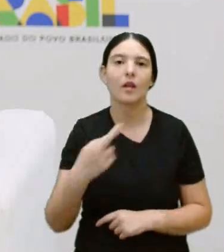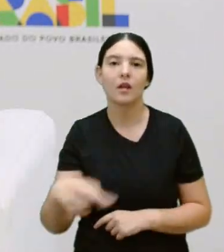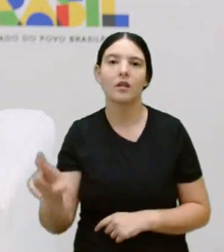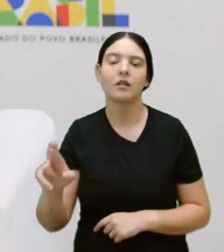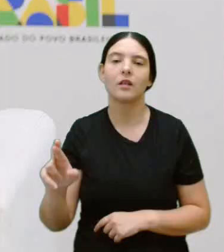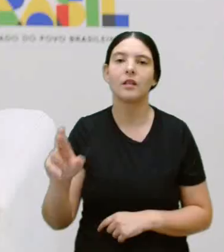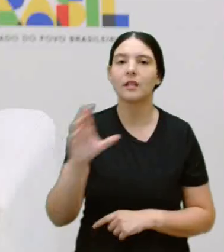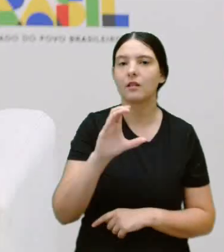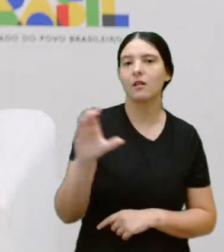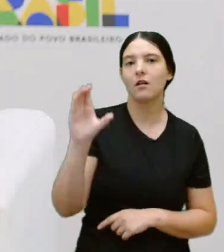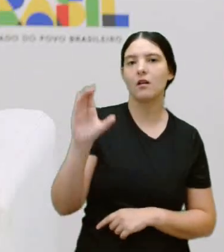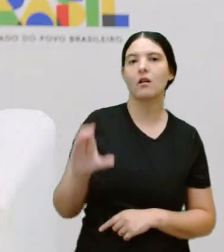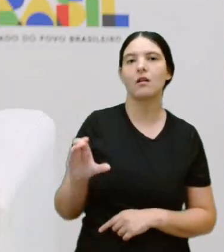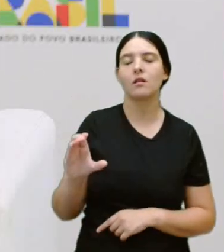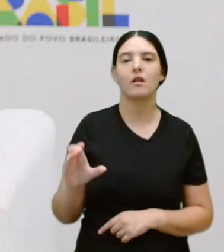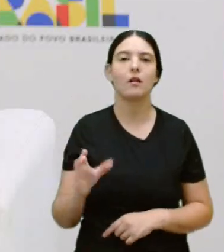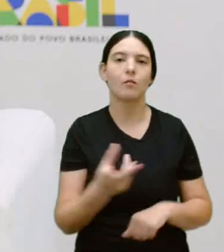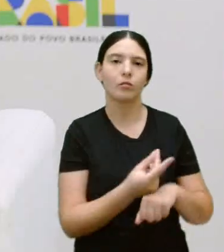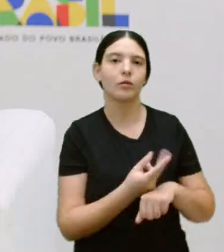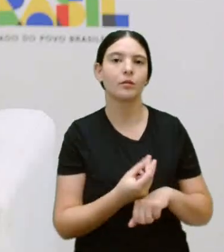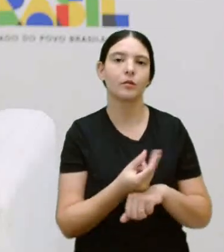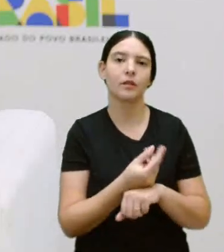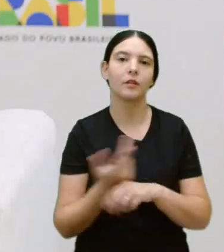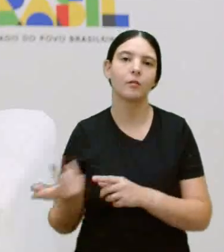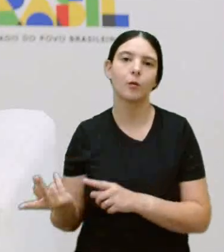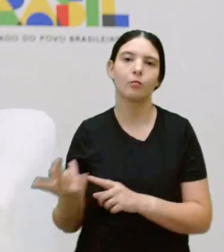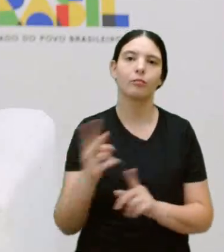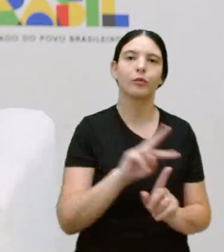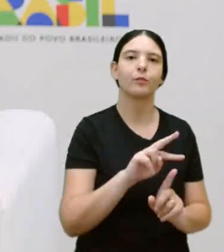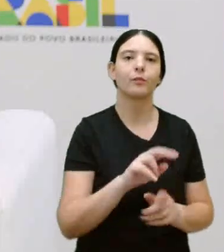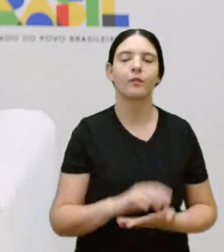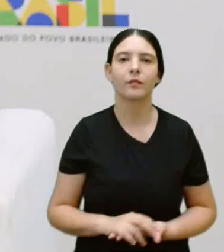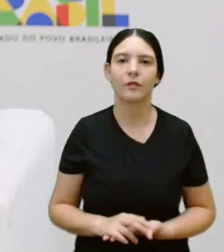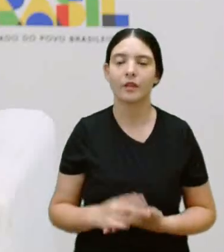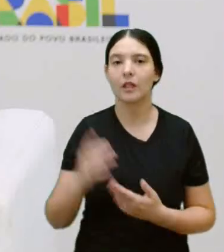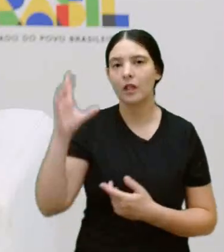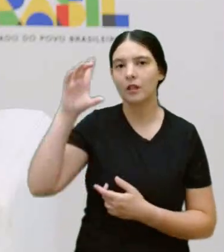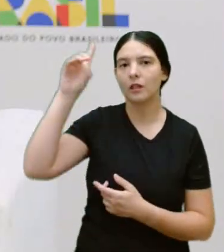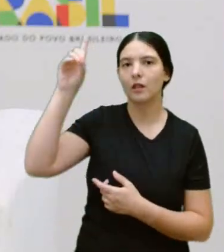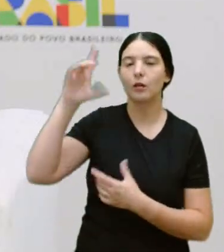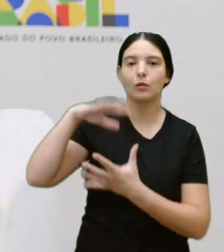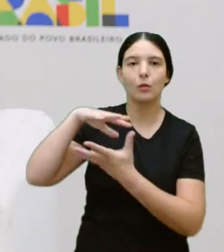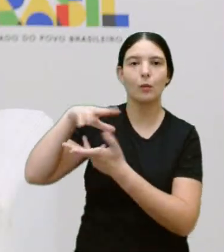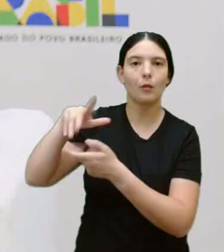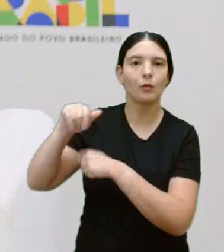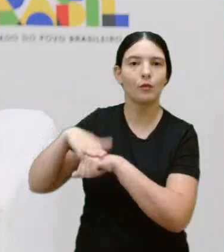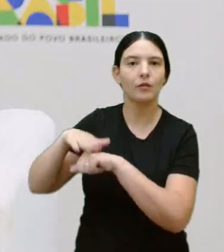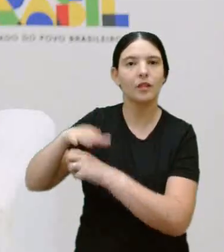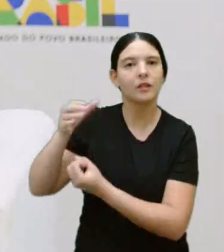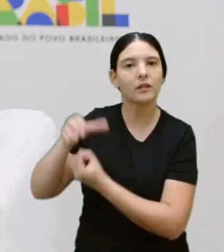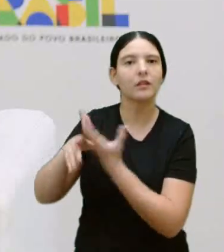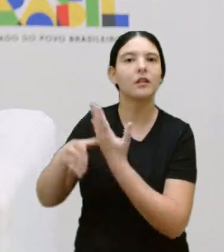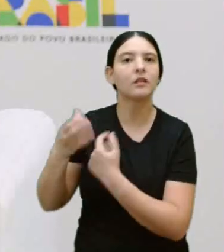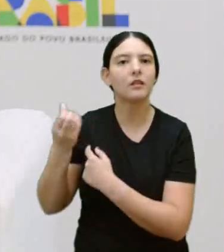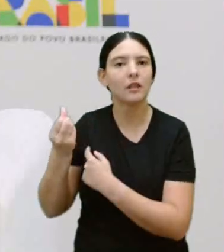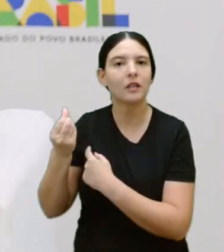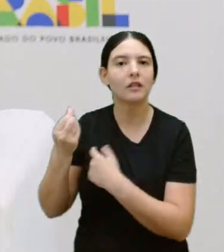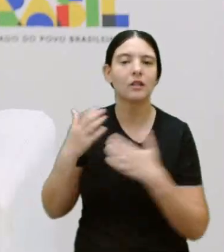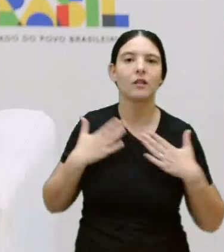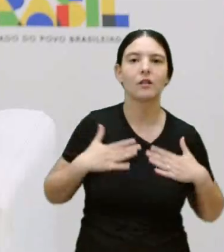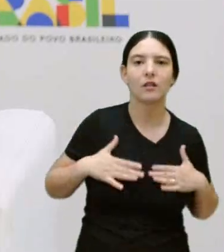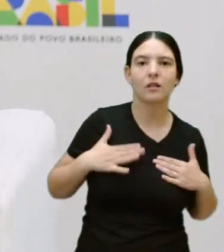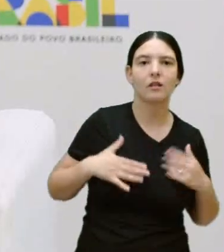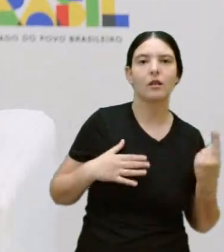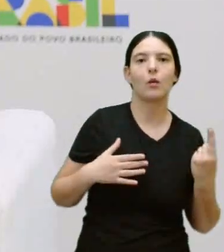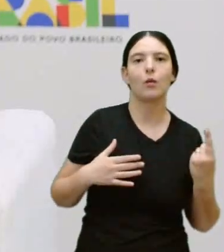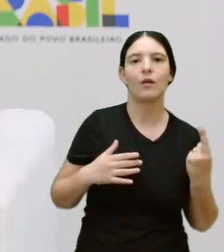mundo capitalismo. Porque Deus faz o mundo em 6 dias, descansa em 1. Percebam? Foi